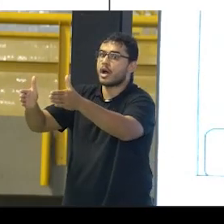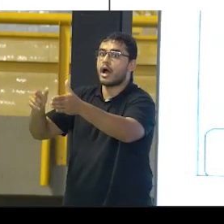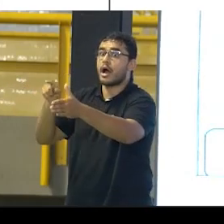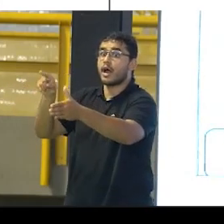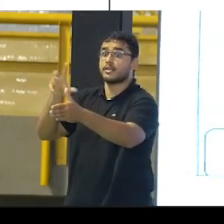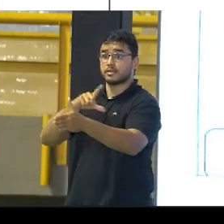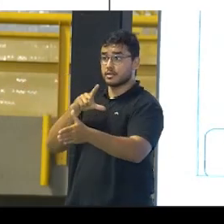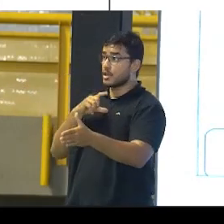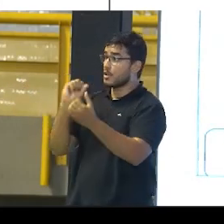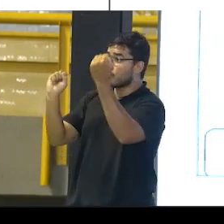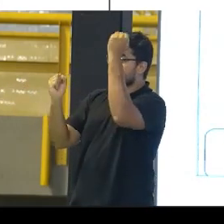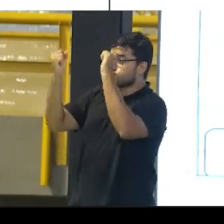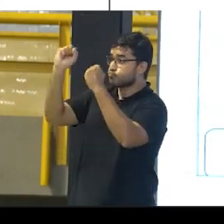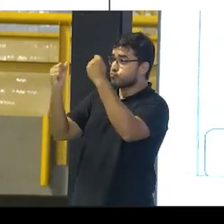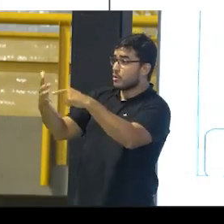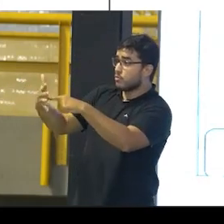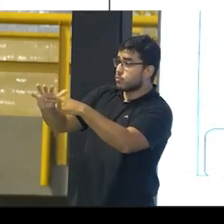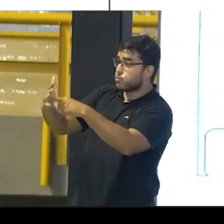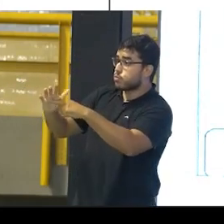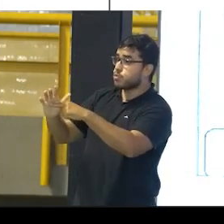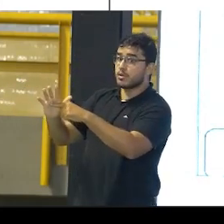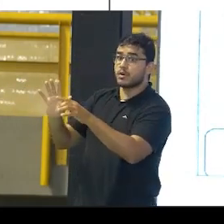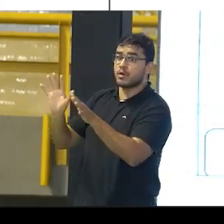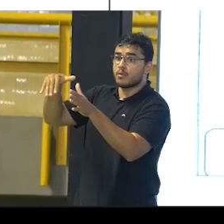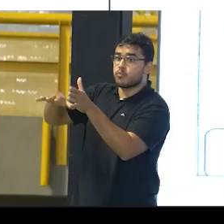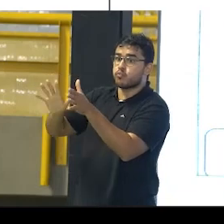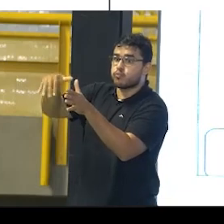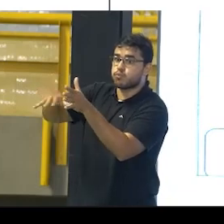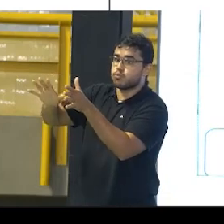de biomassa, outras